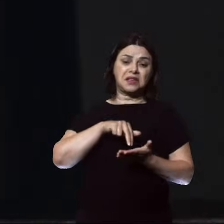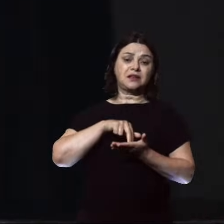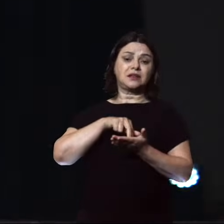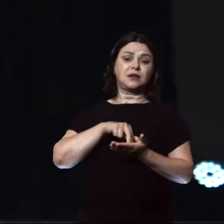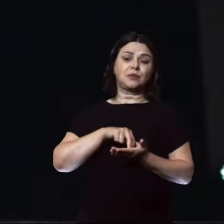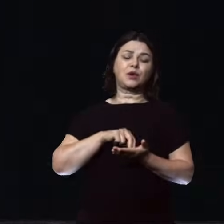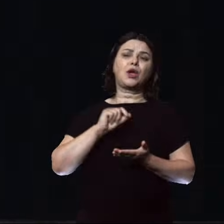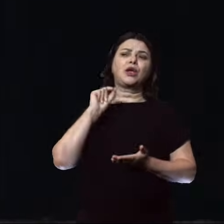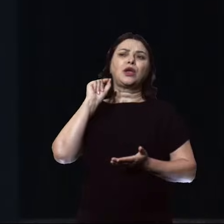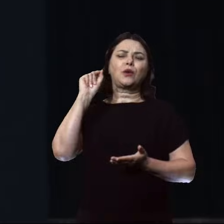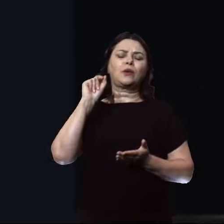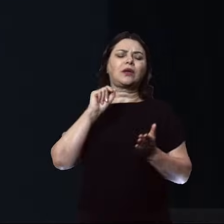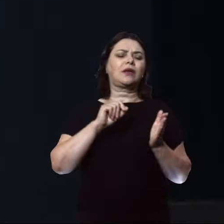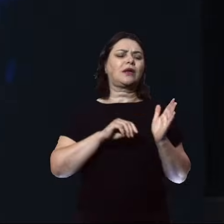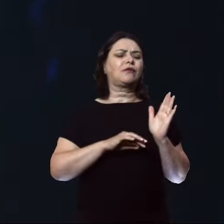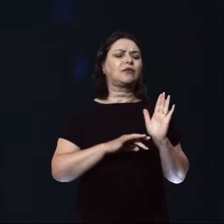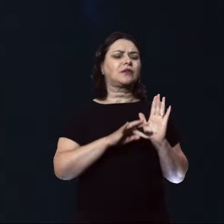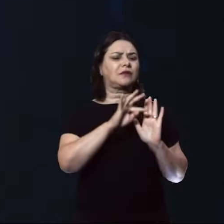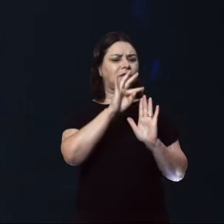velório?